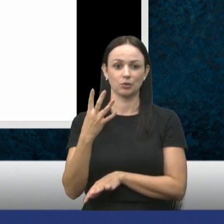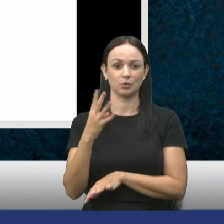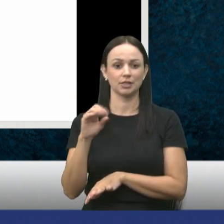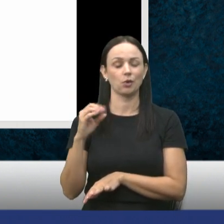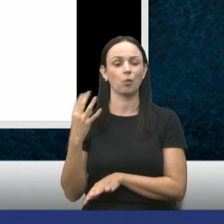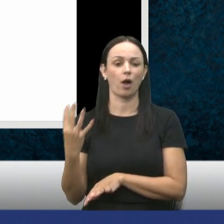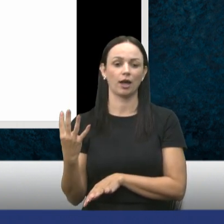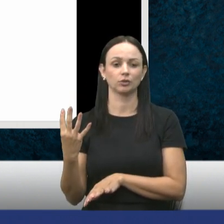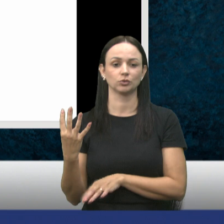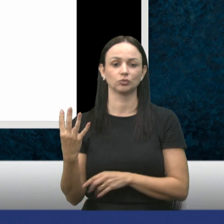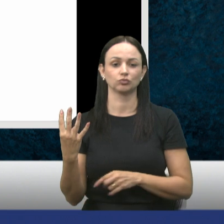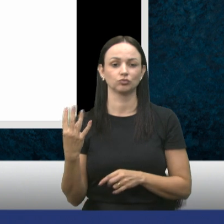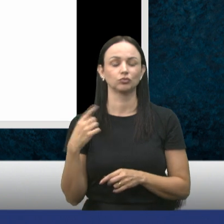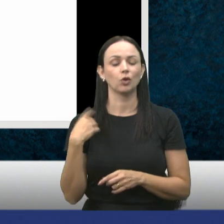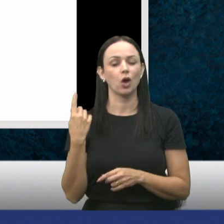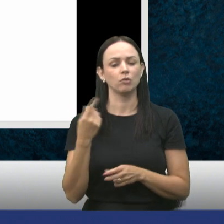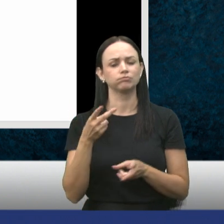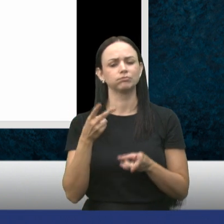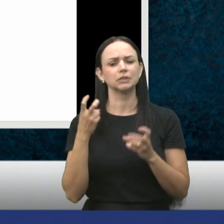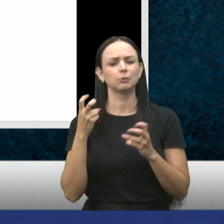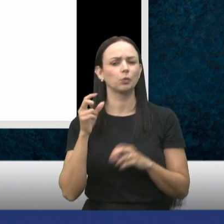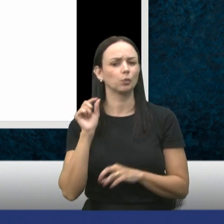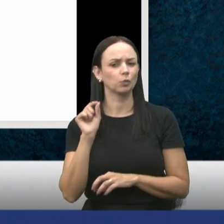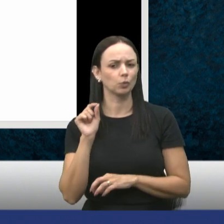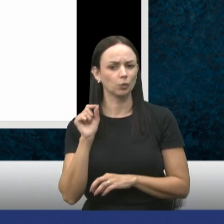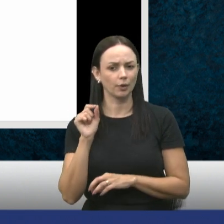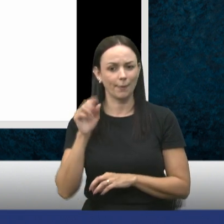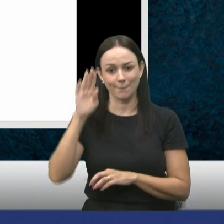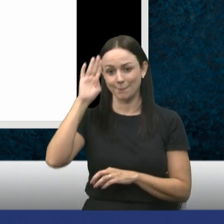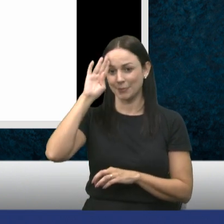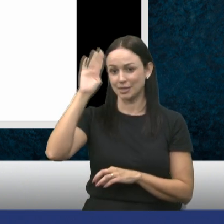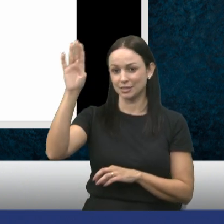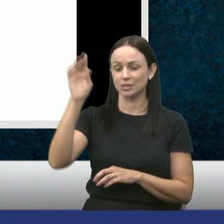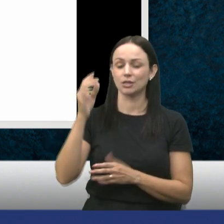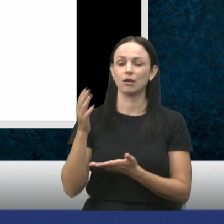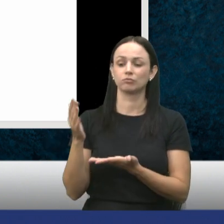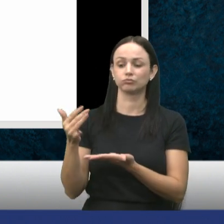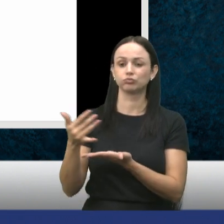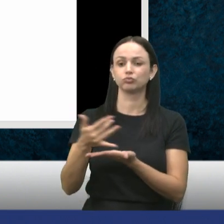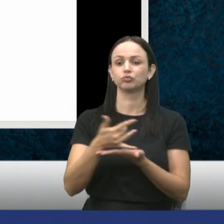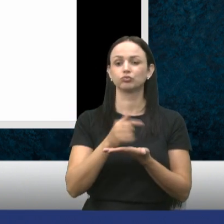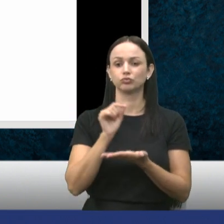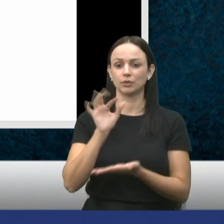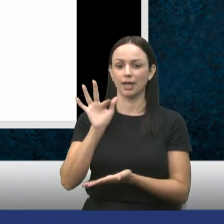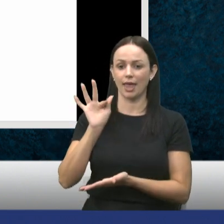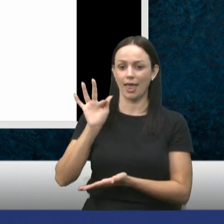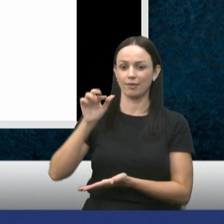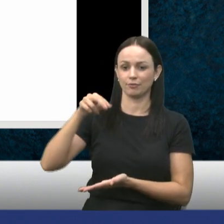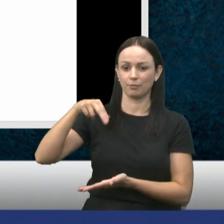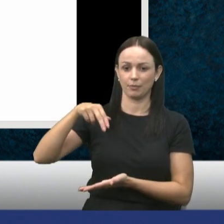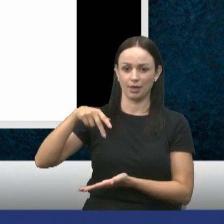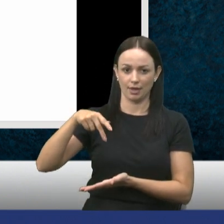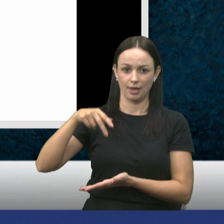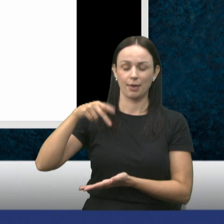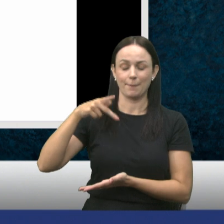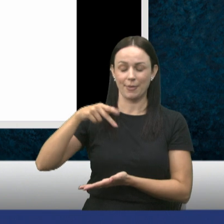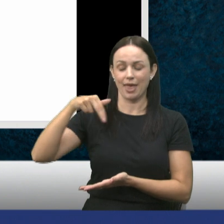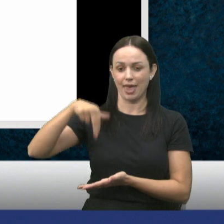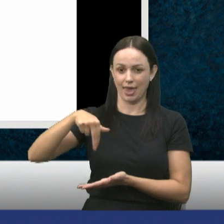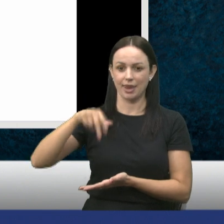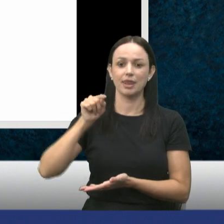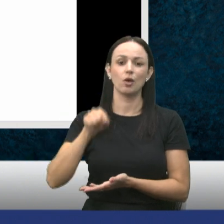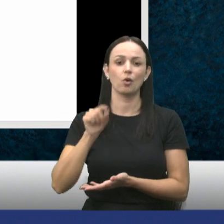182.317.404, observamos que a principal receita do município é o FPM, que representou